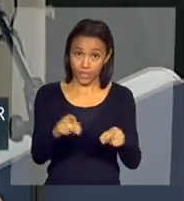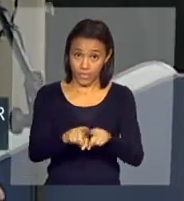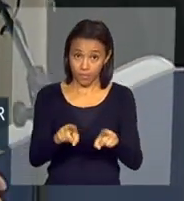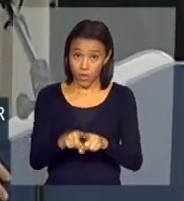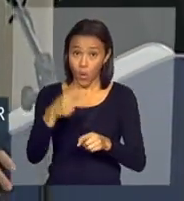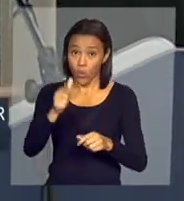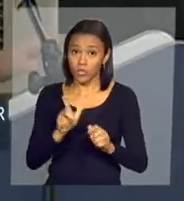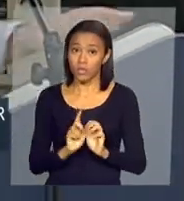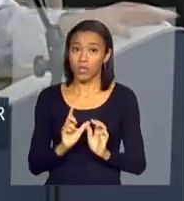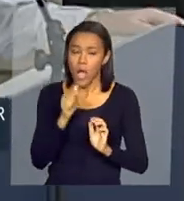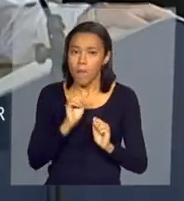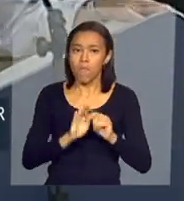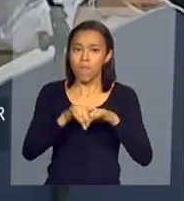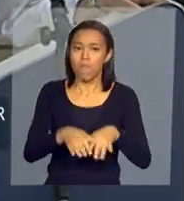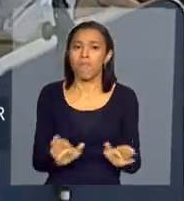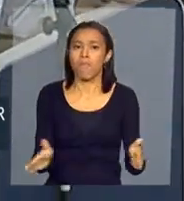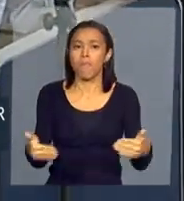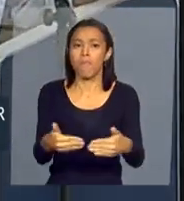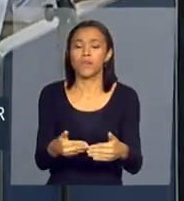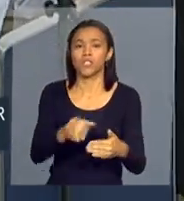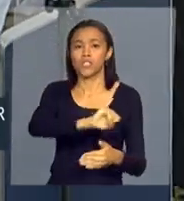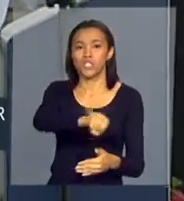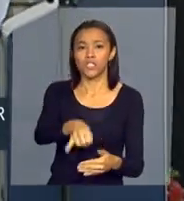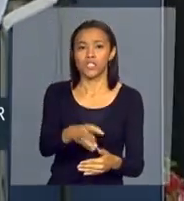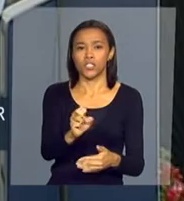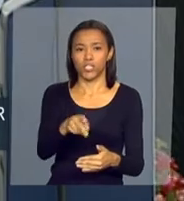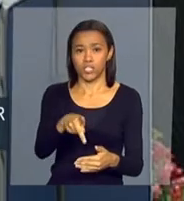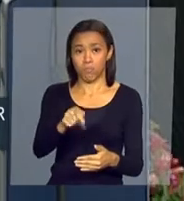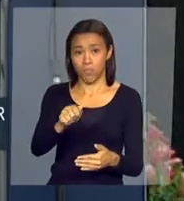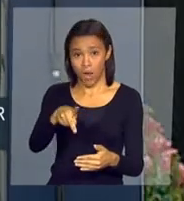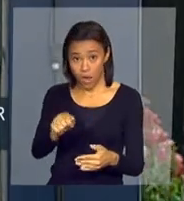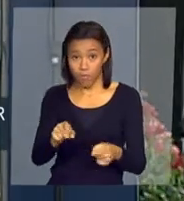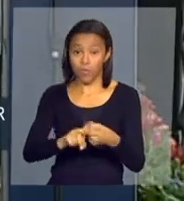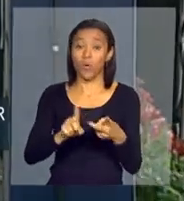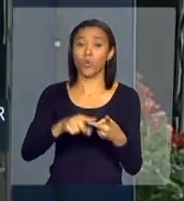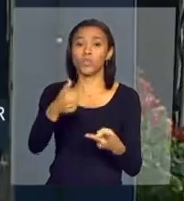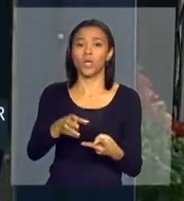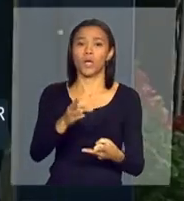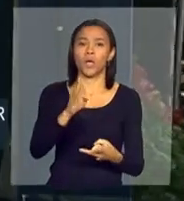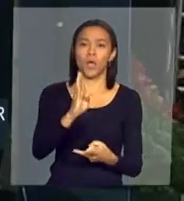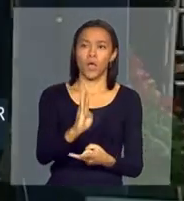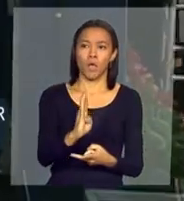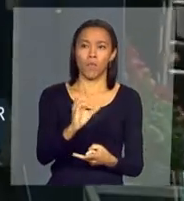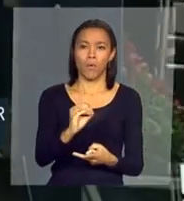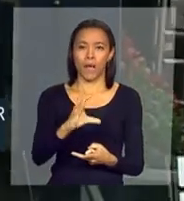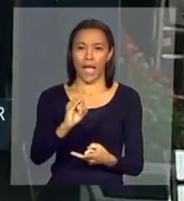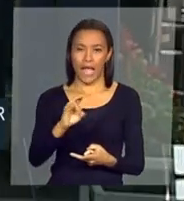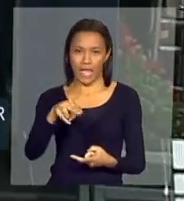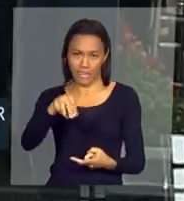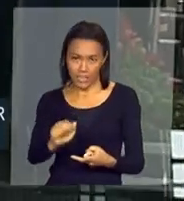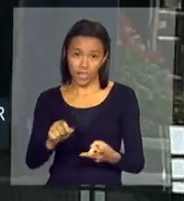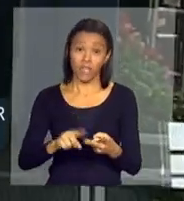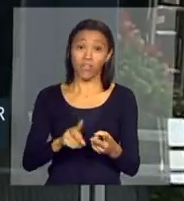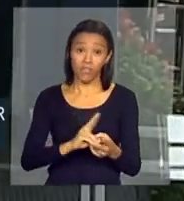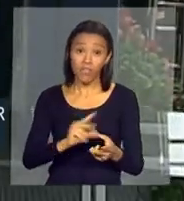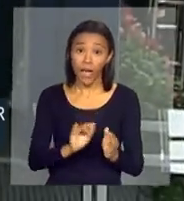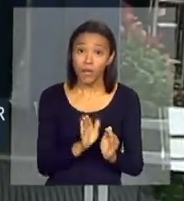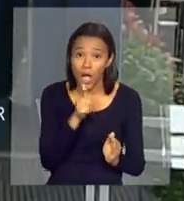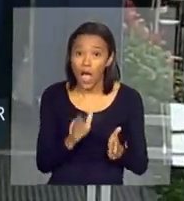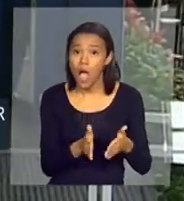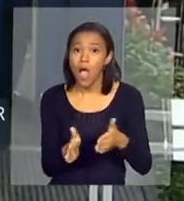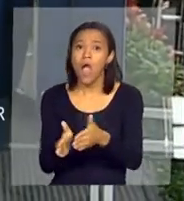Genipapo. Da mesma forma como Piaus 2 e Bucaina, que vai levar só para Picos